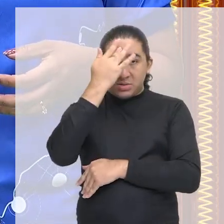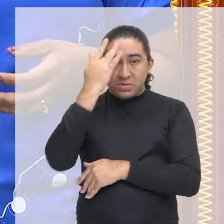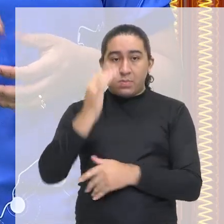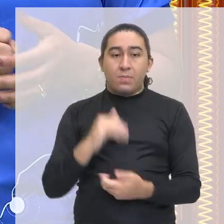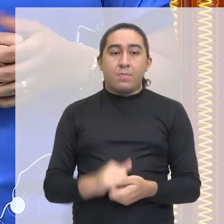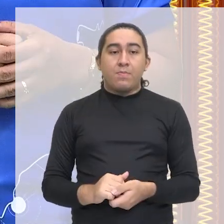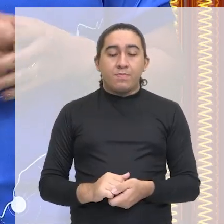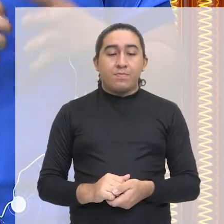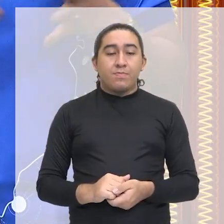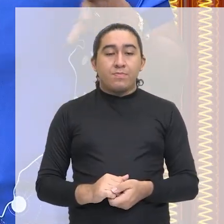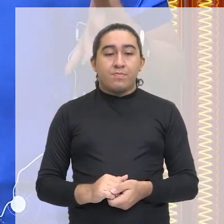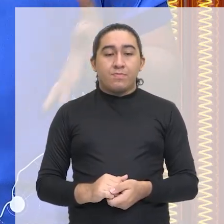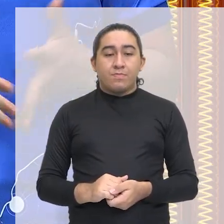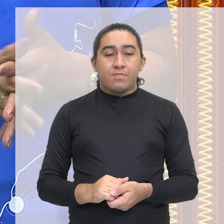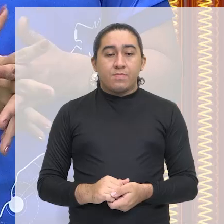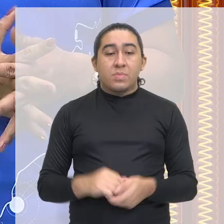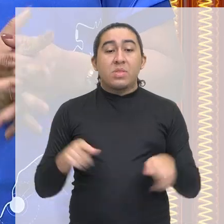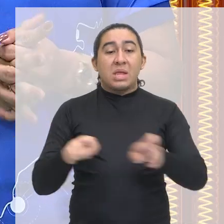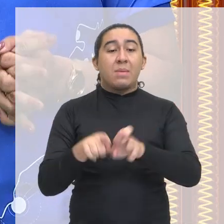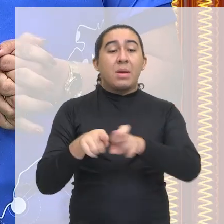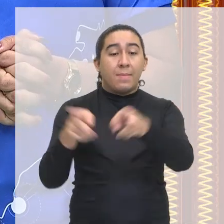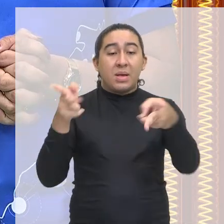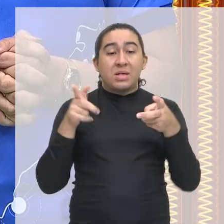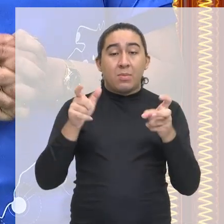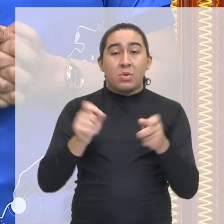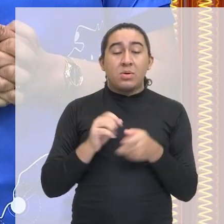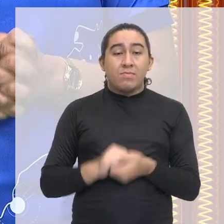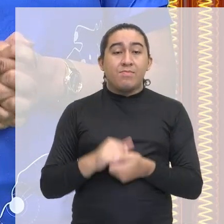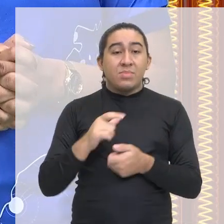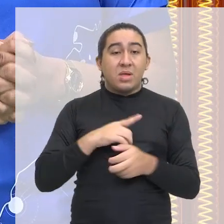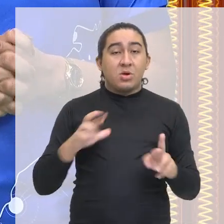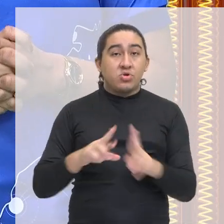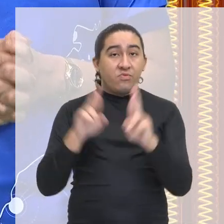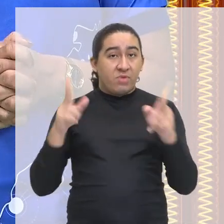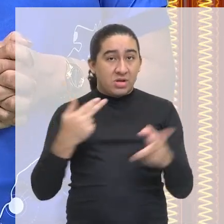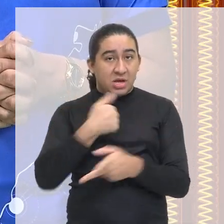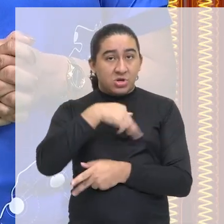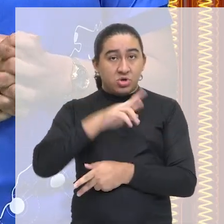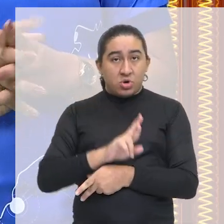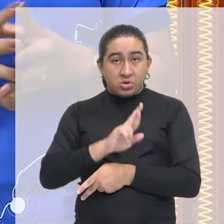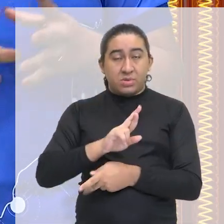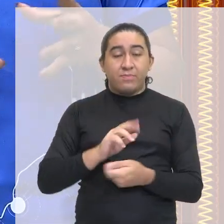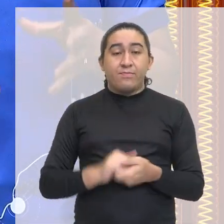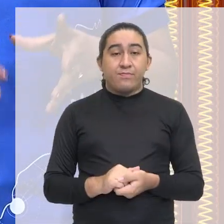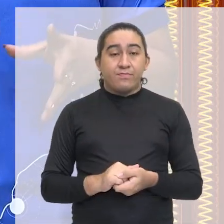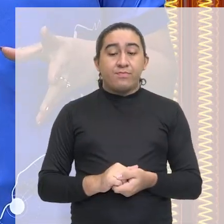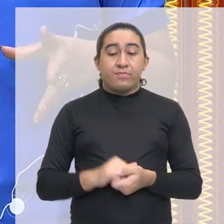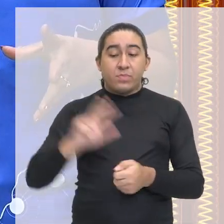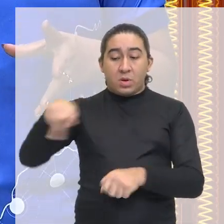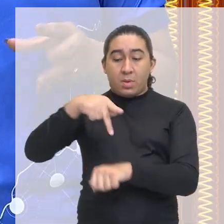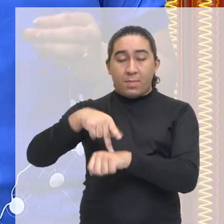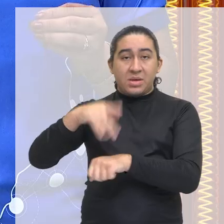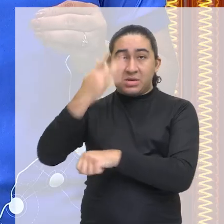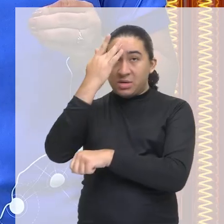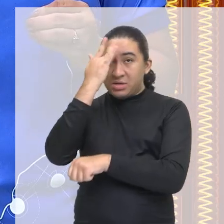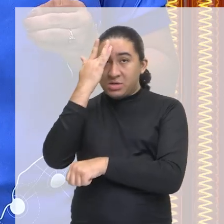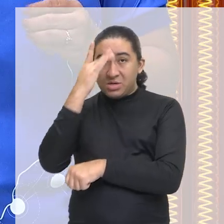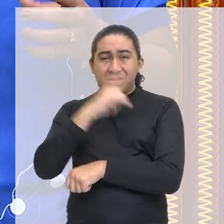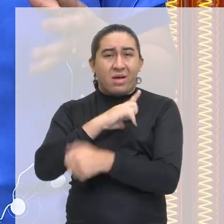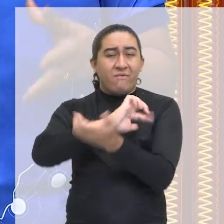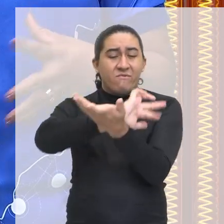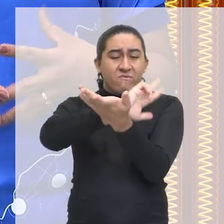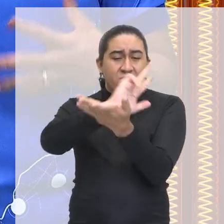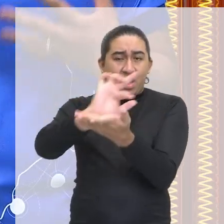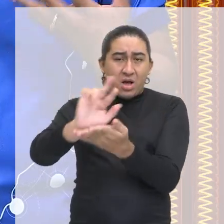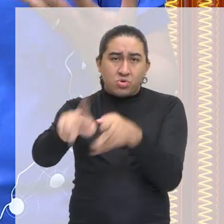da Índia, ok? Nesse processo, vamos verificar também as divisões religiosas. O território indiano, ele